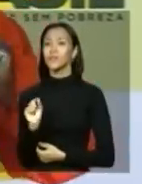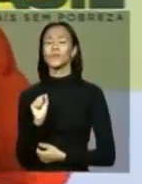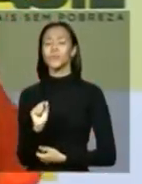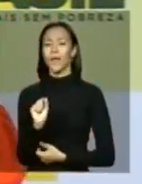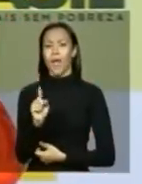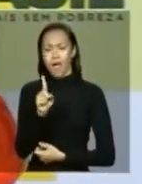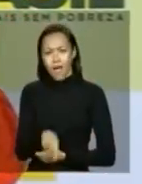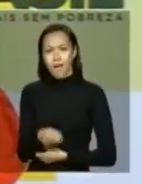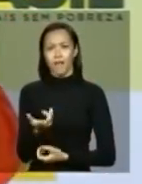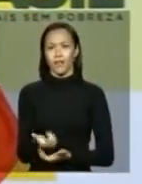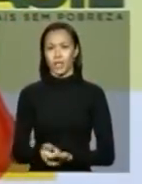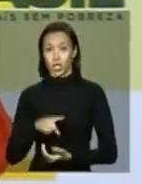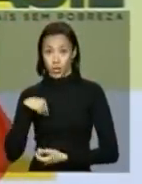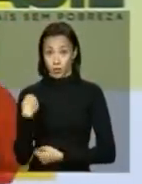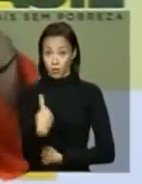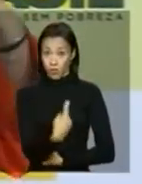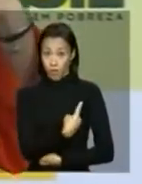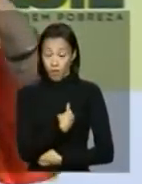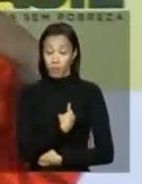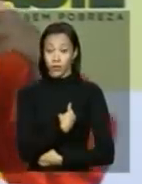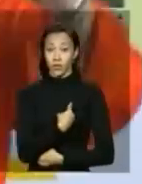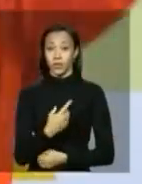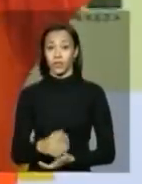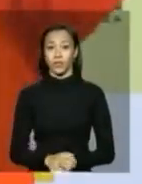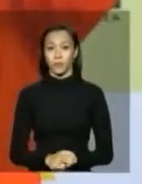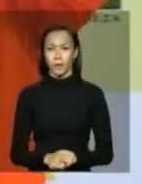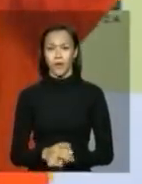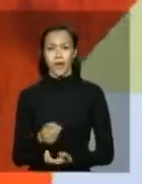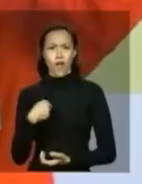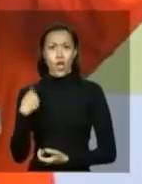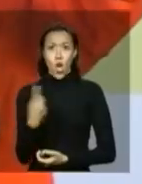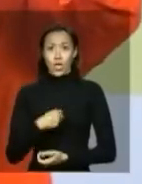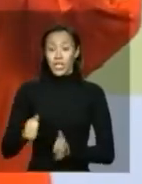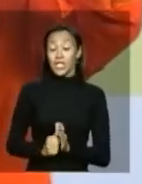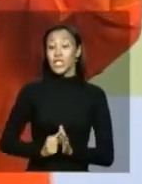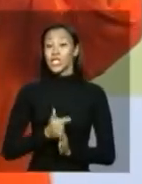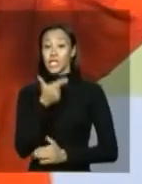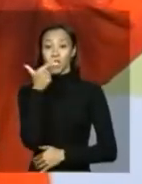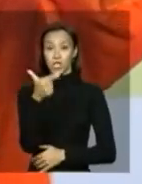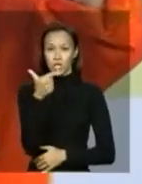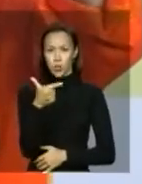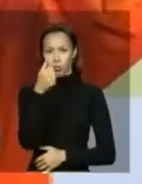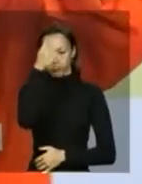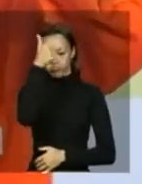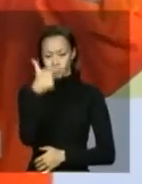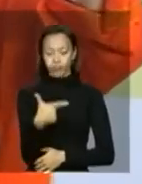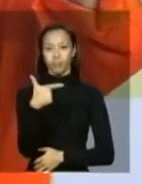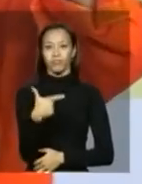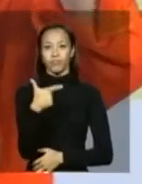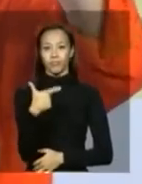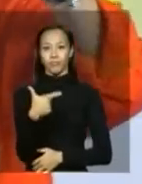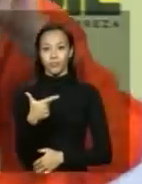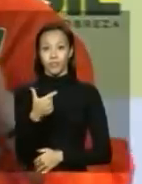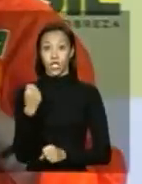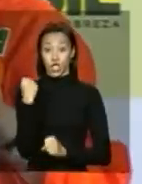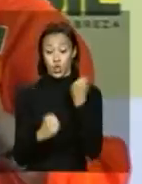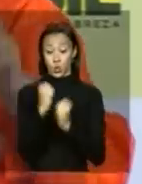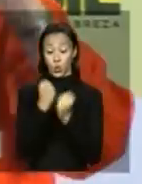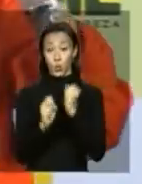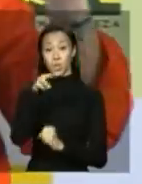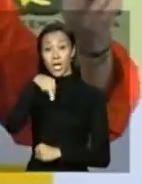gente, é que nós fomos a segunda maior indústria naval do